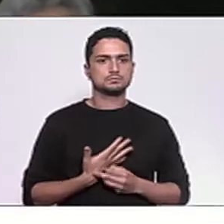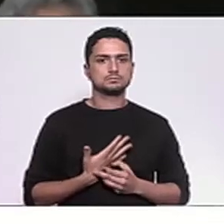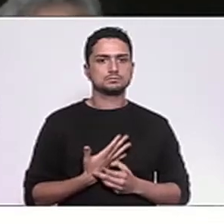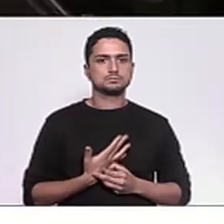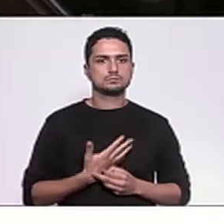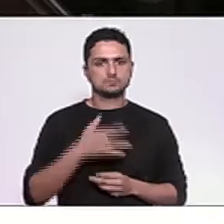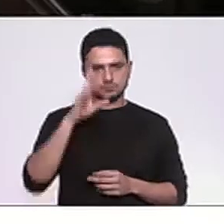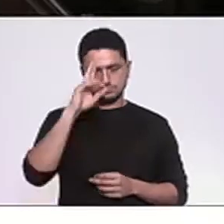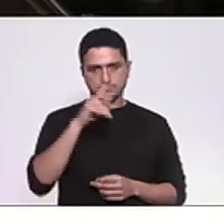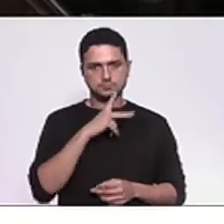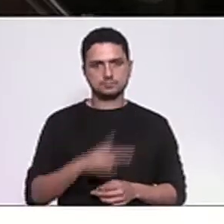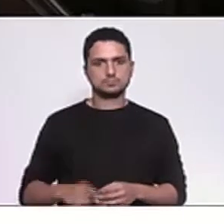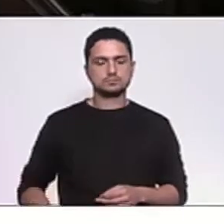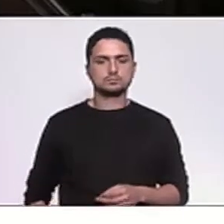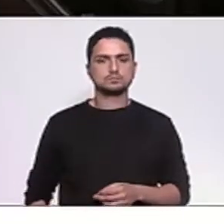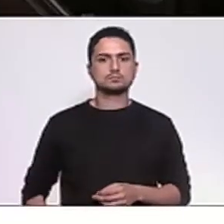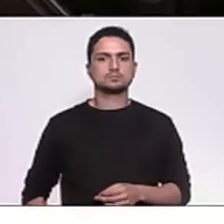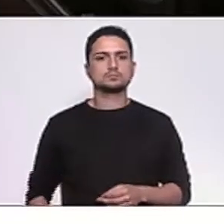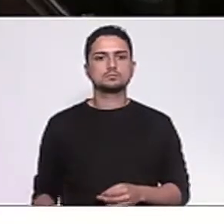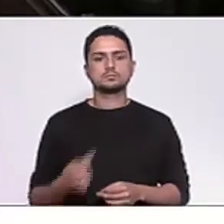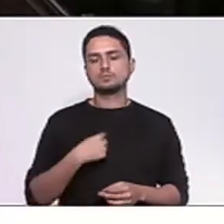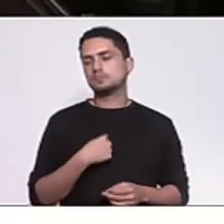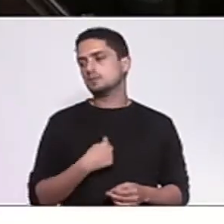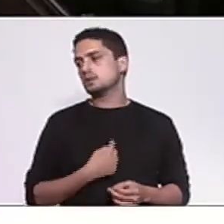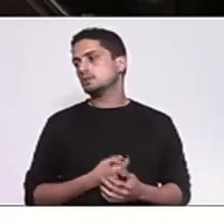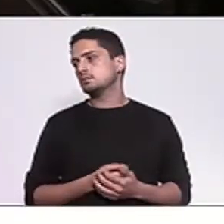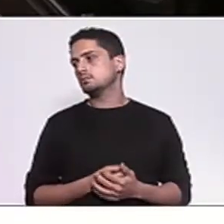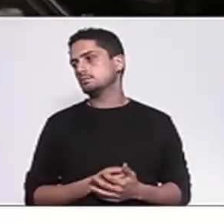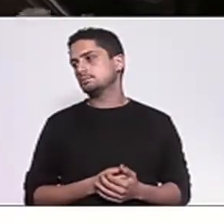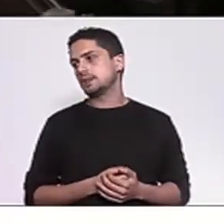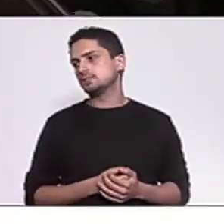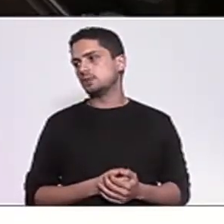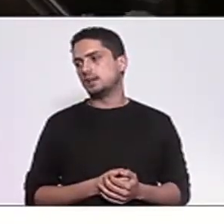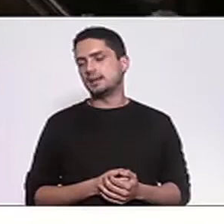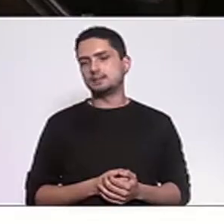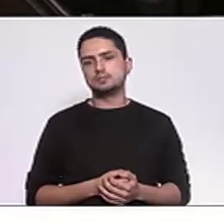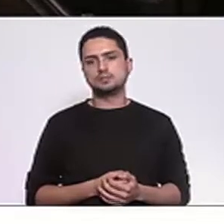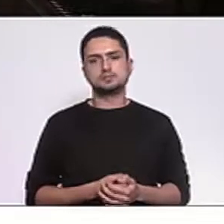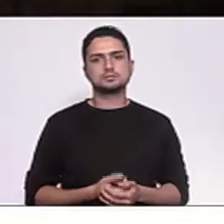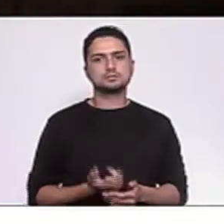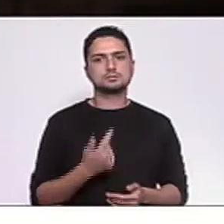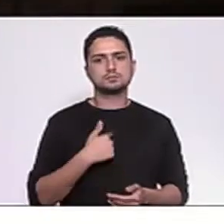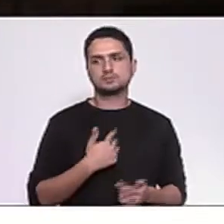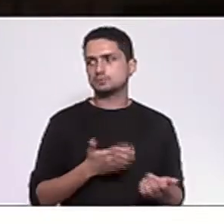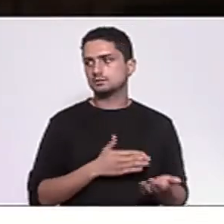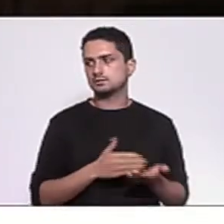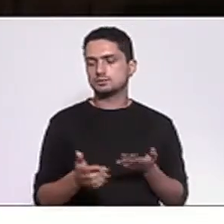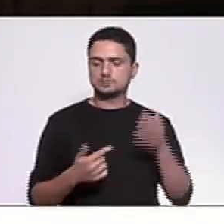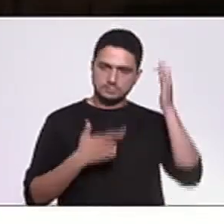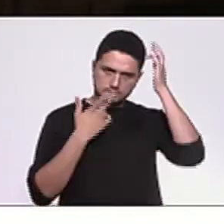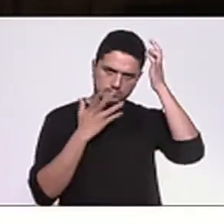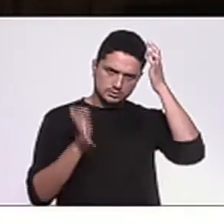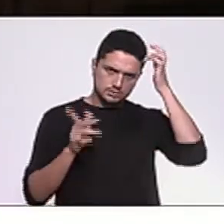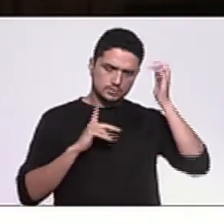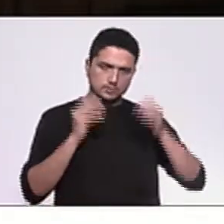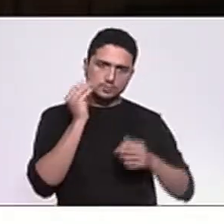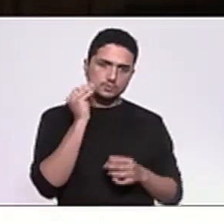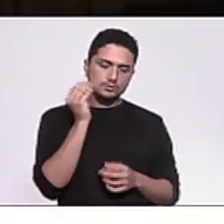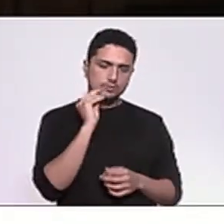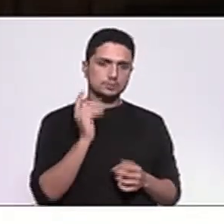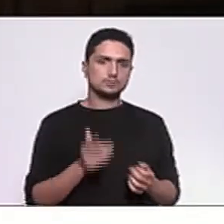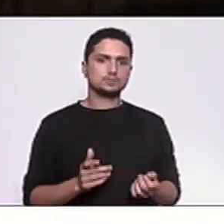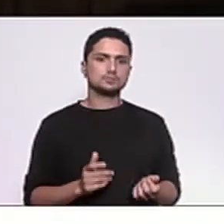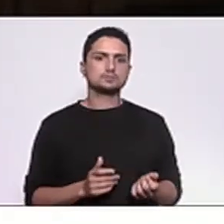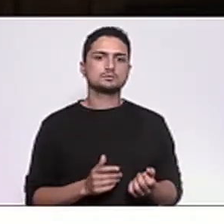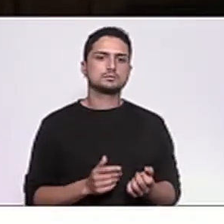Senhora presidente, eu, no expediente inicial, eu já tive a oportunidade